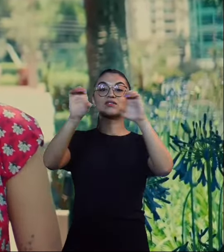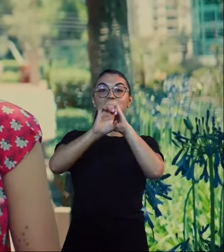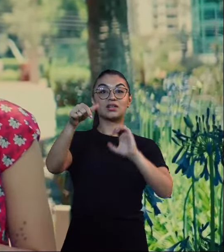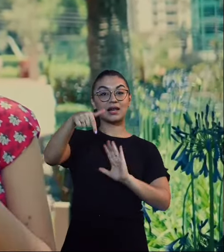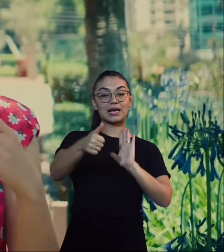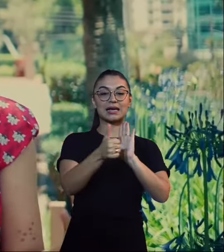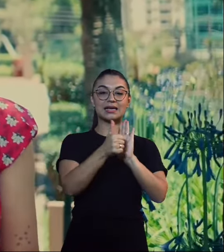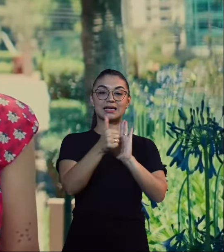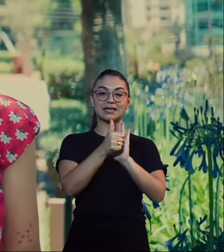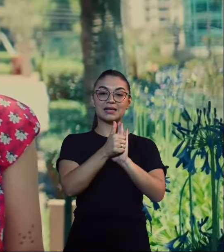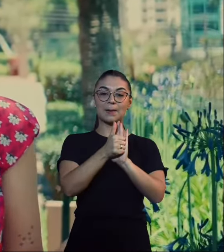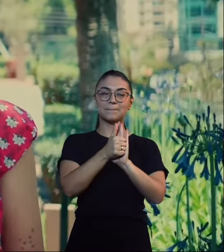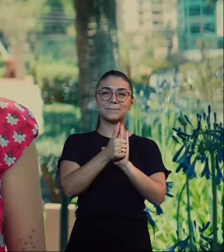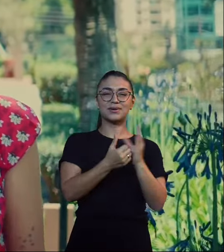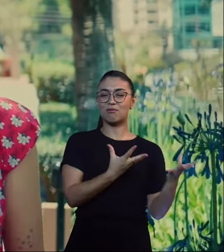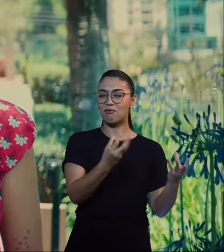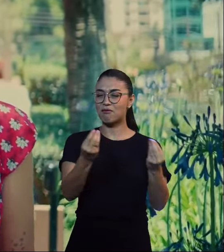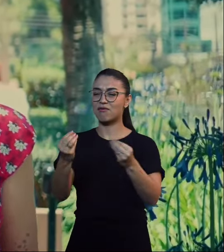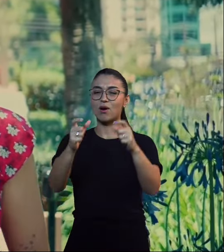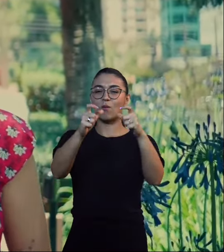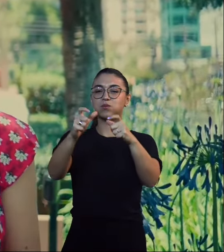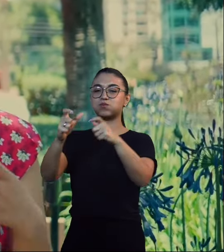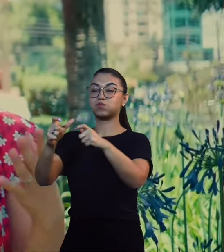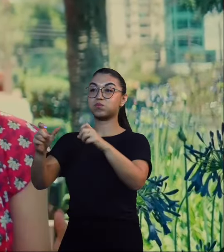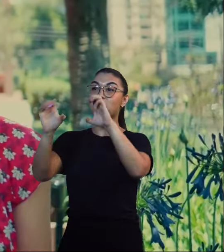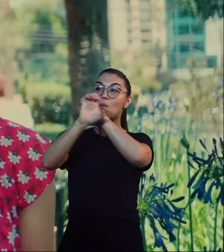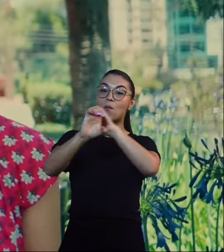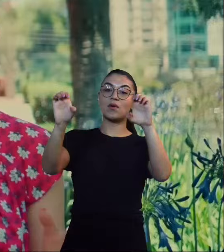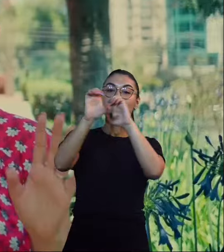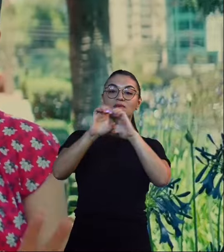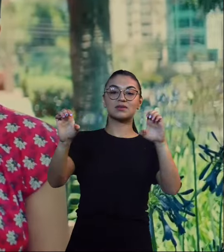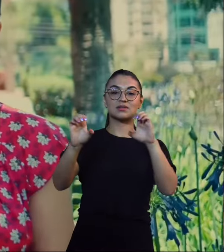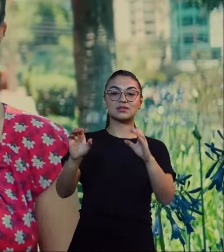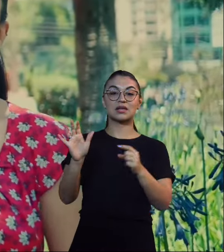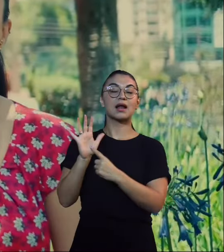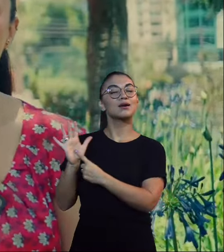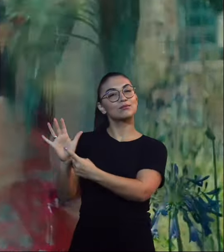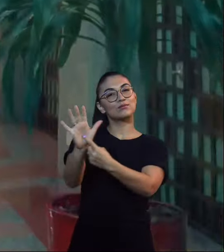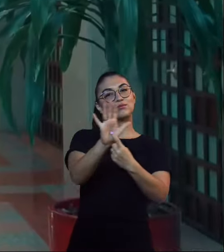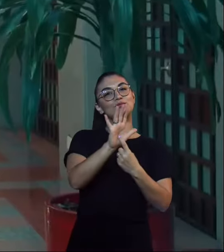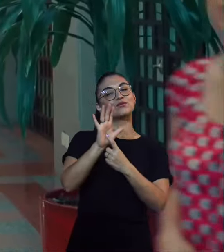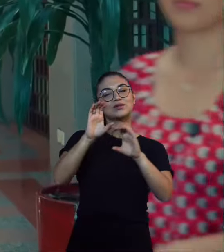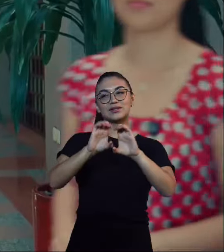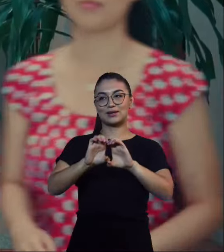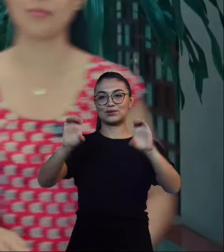igreja, onde eles fazem nas praças públicas, alcançando pessoas que ainda não foram alcançadas pelo Evangelho.